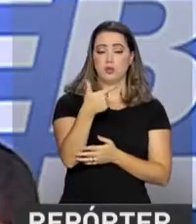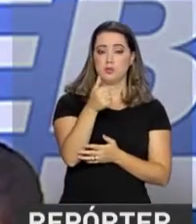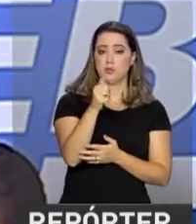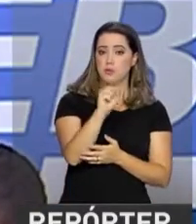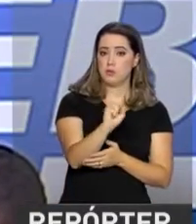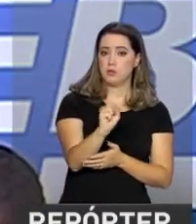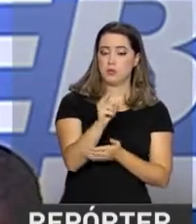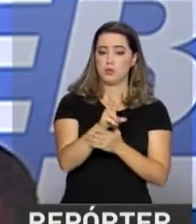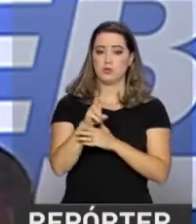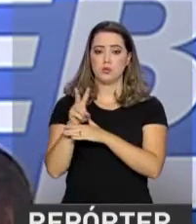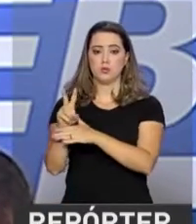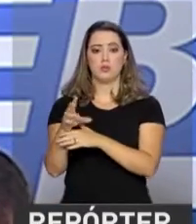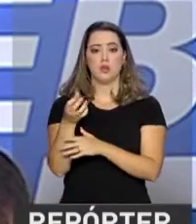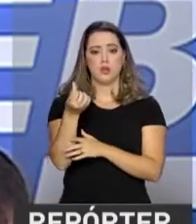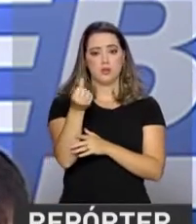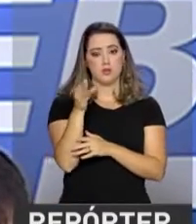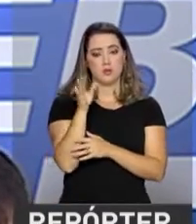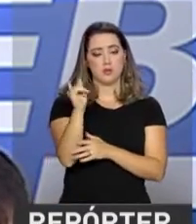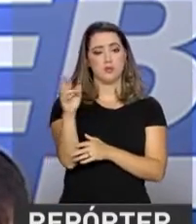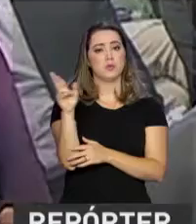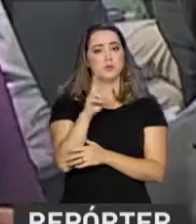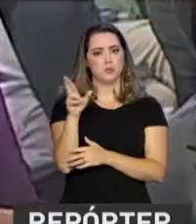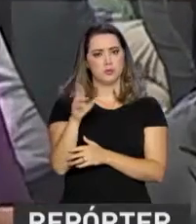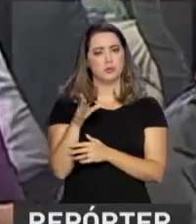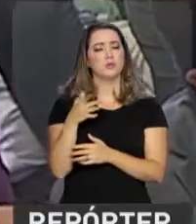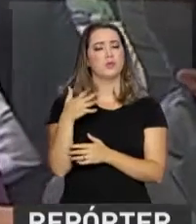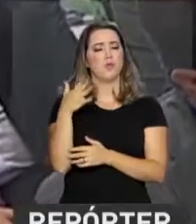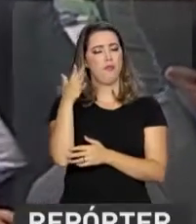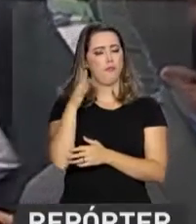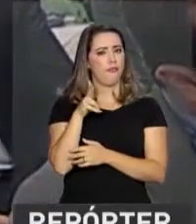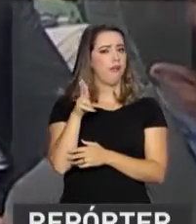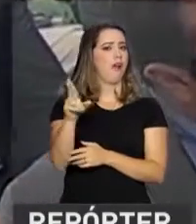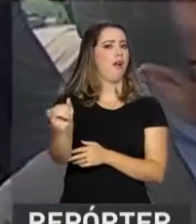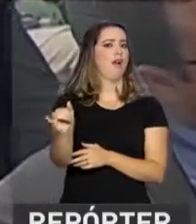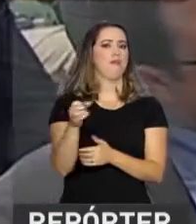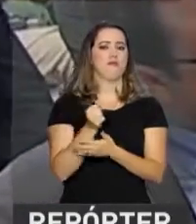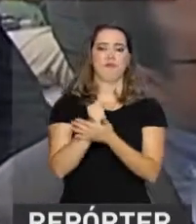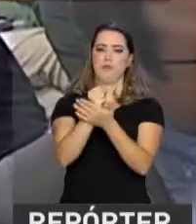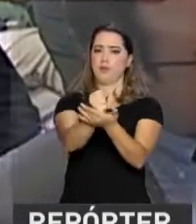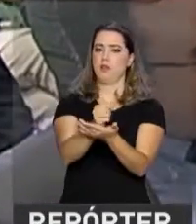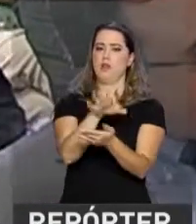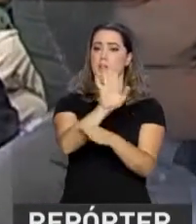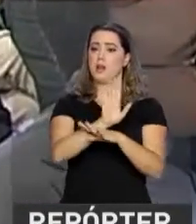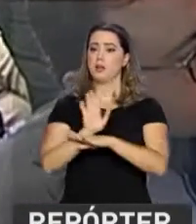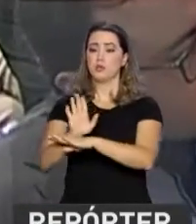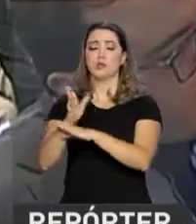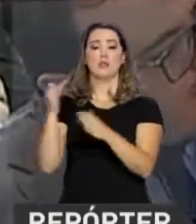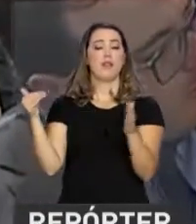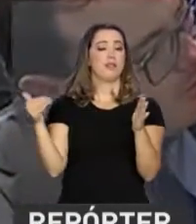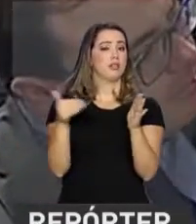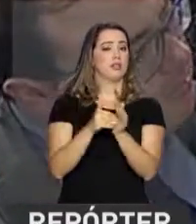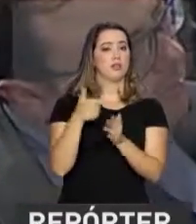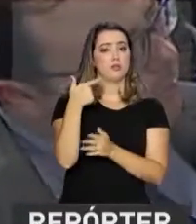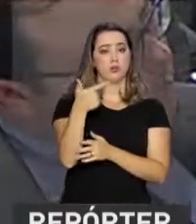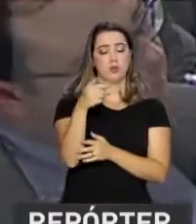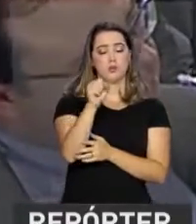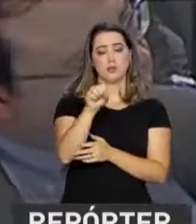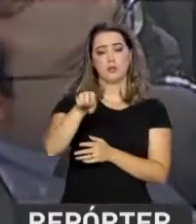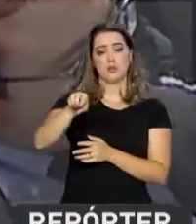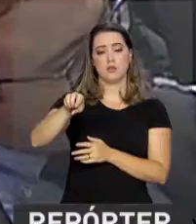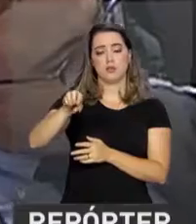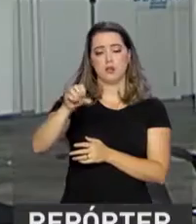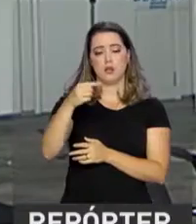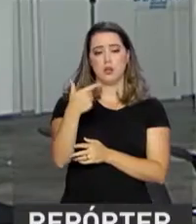um crédito de 6 bilhões de reais vai estar disponível para beneficiar até 280 mil